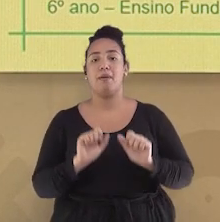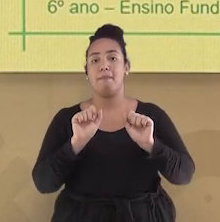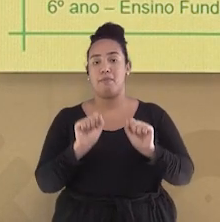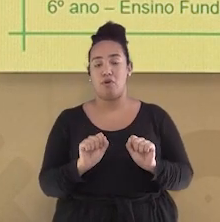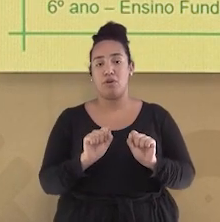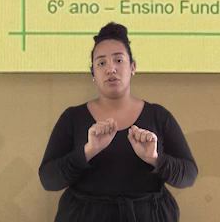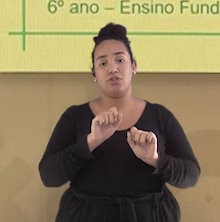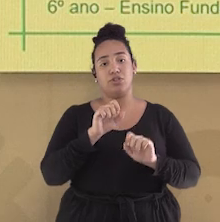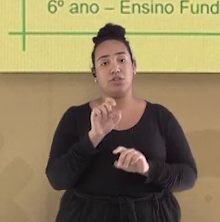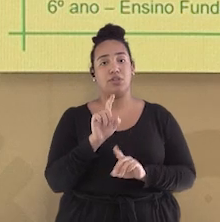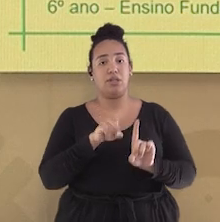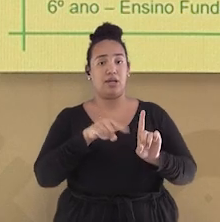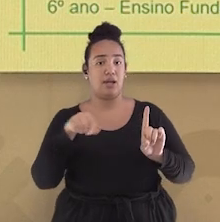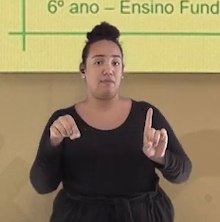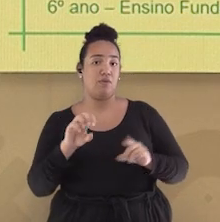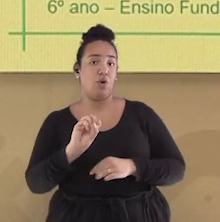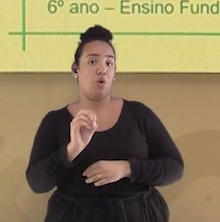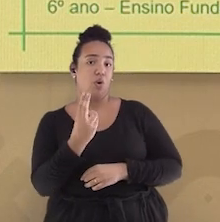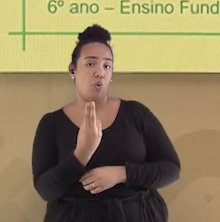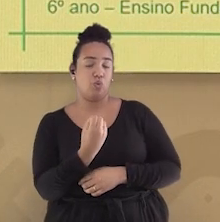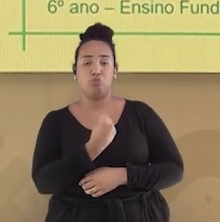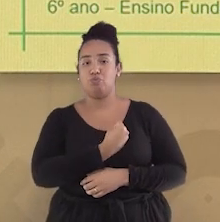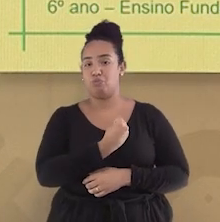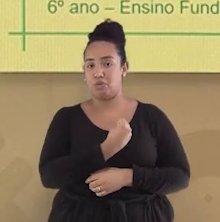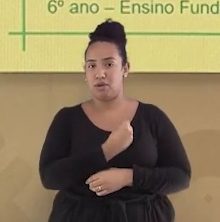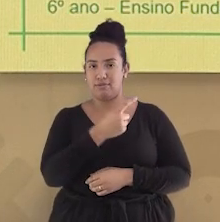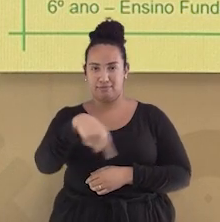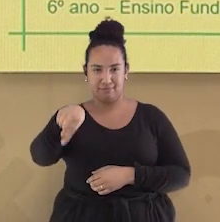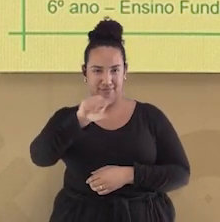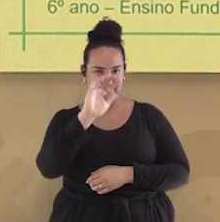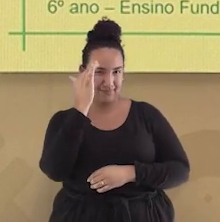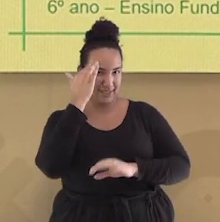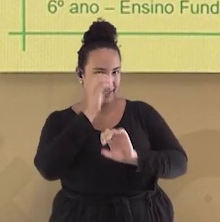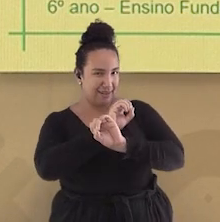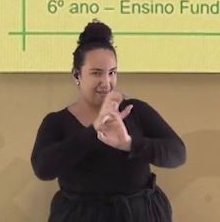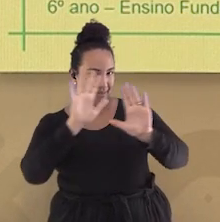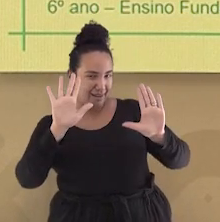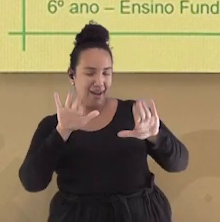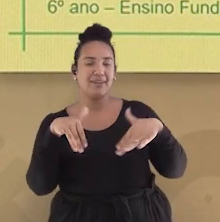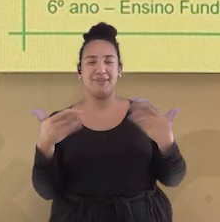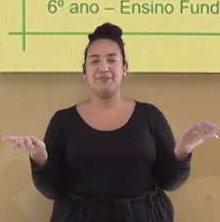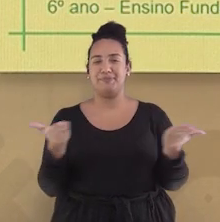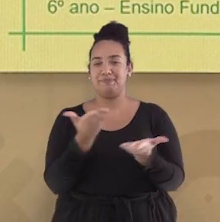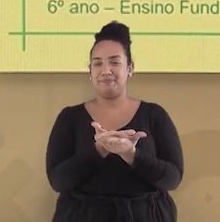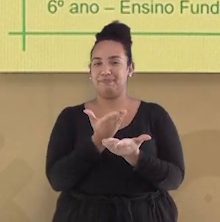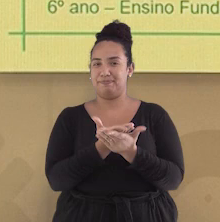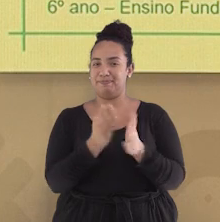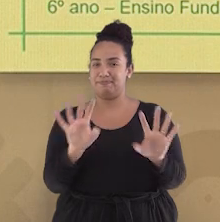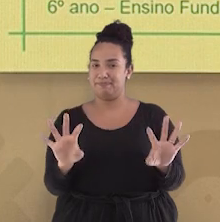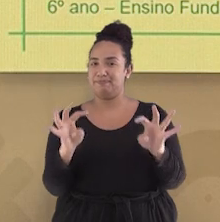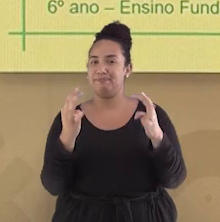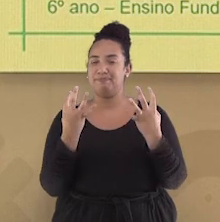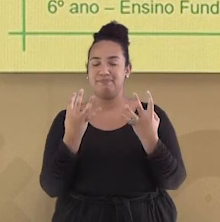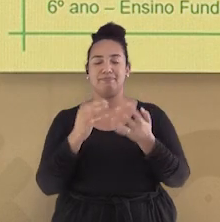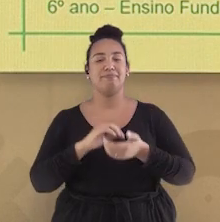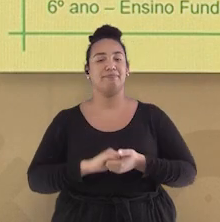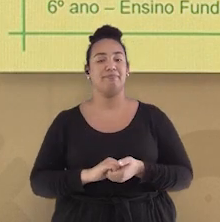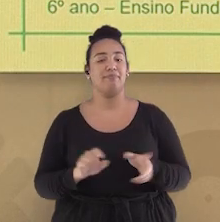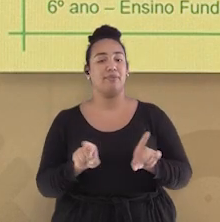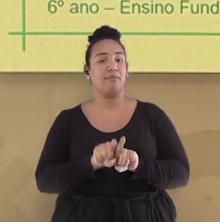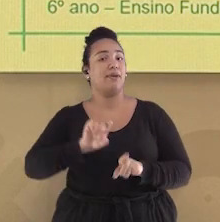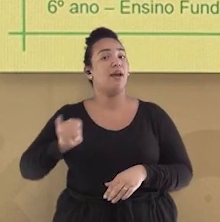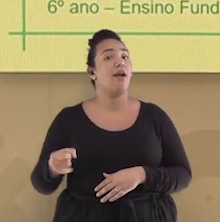escala. E ela pode ser gráfica ou numérica. Quer entender melhor o que é isso? Então fica aqui